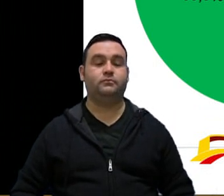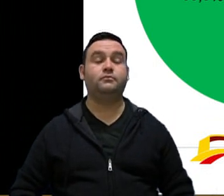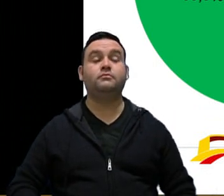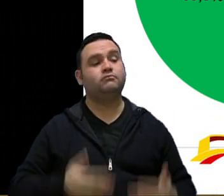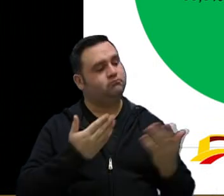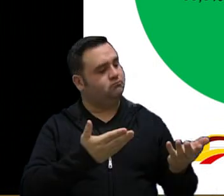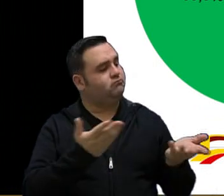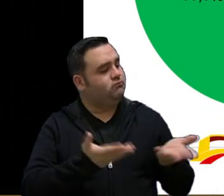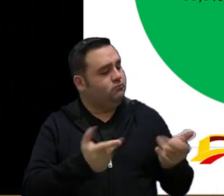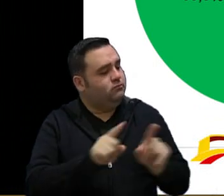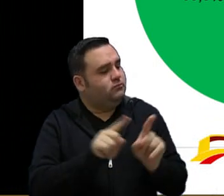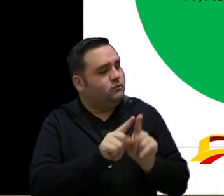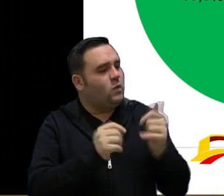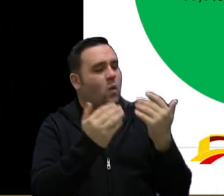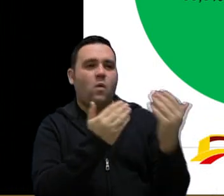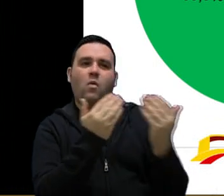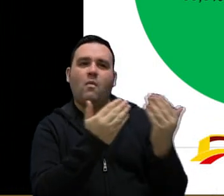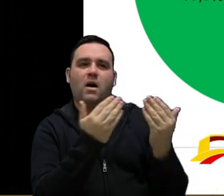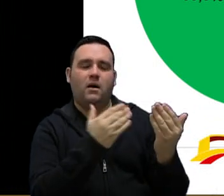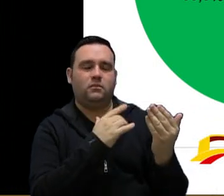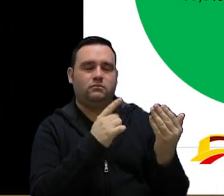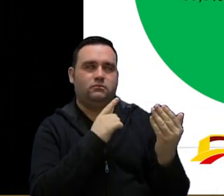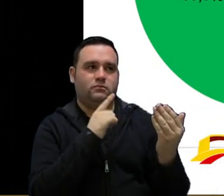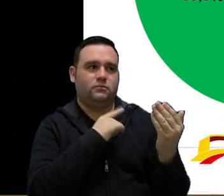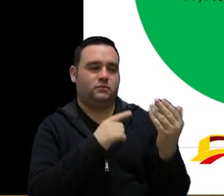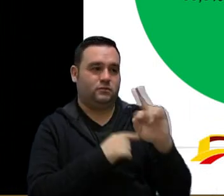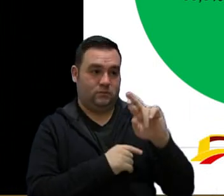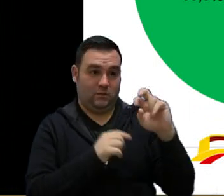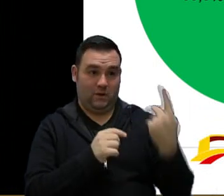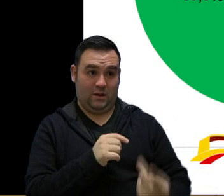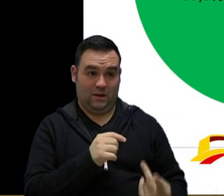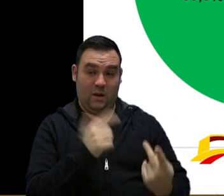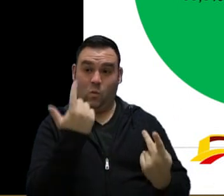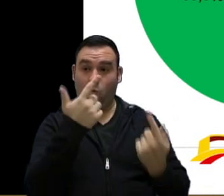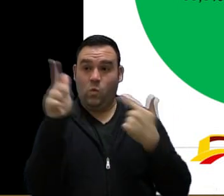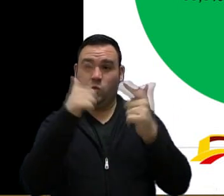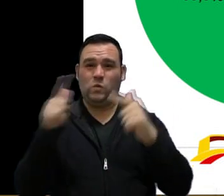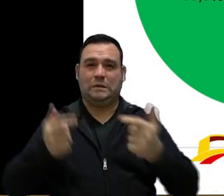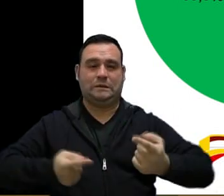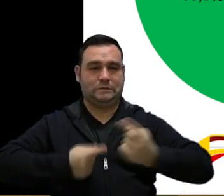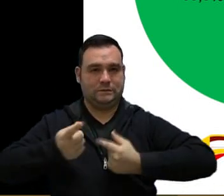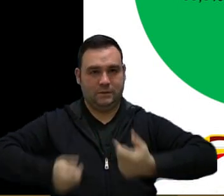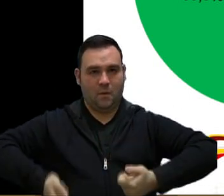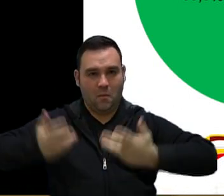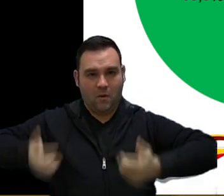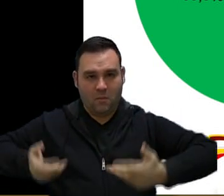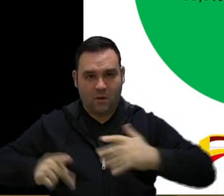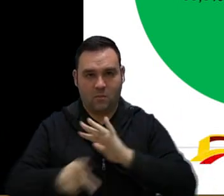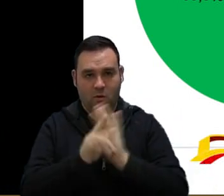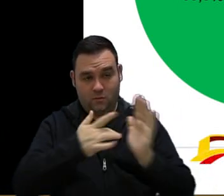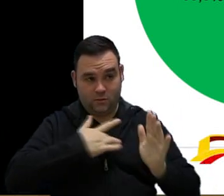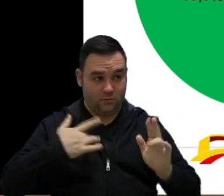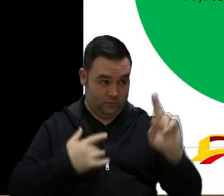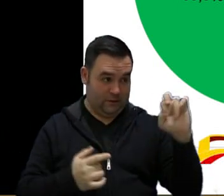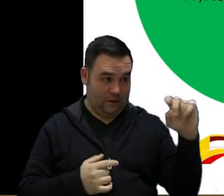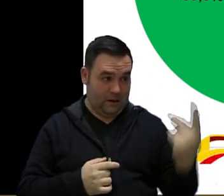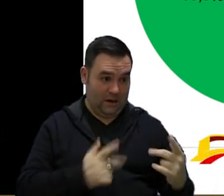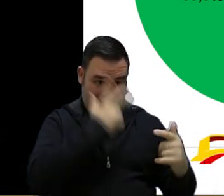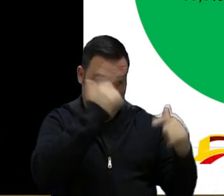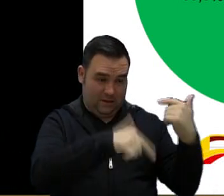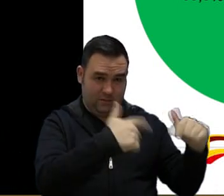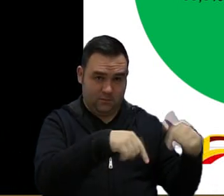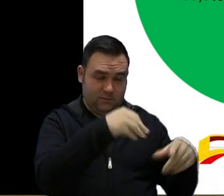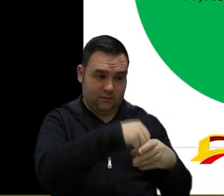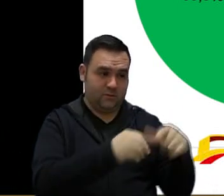oi aqui é uma com comparativo do orçamento do rh com as outras despesas da saúde tão rh